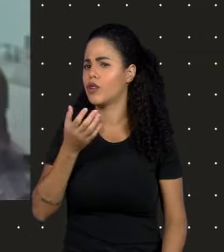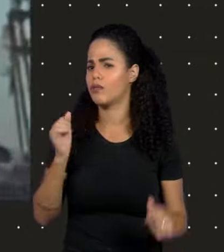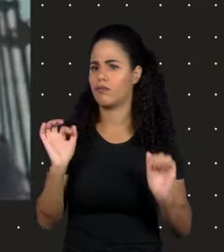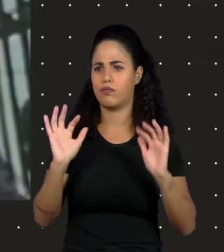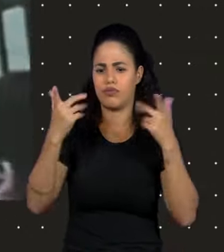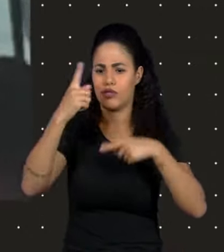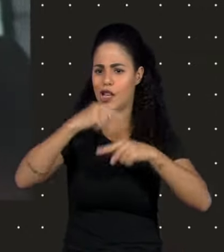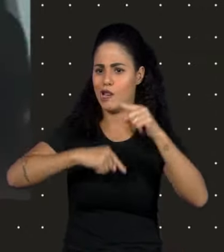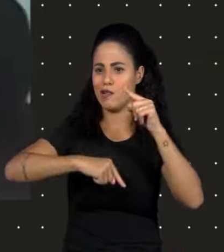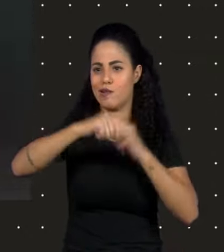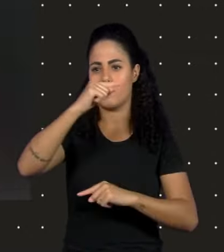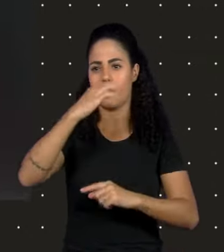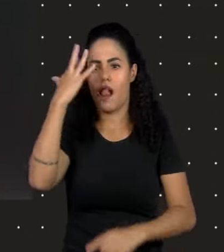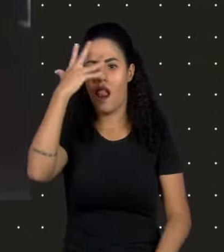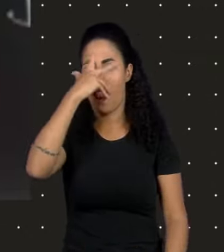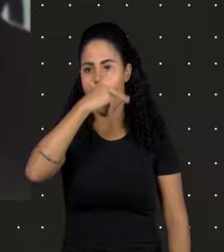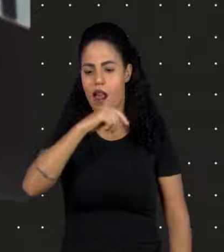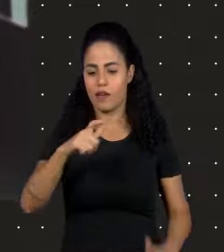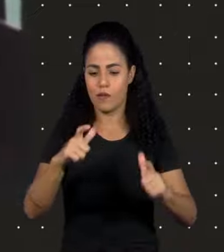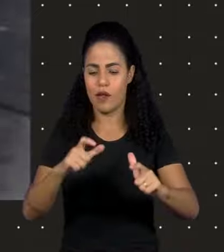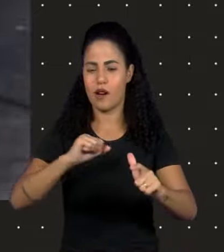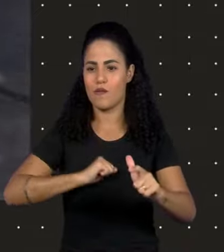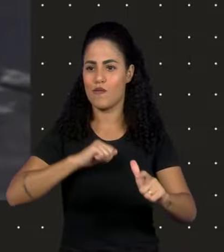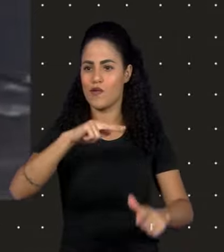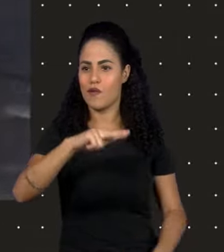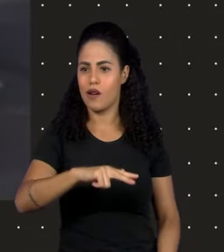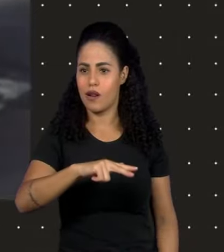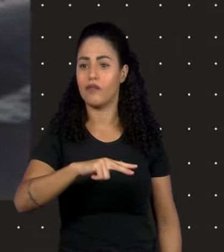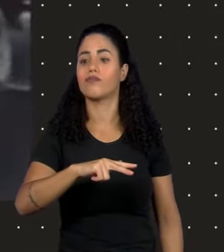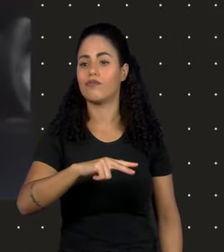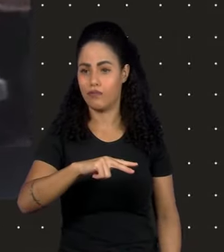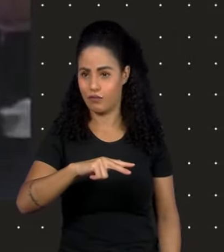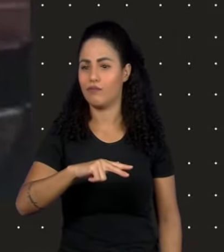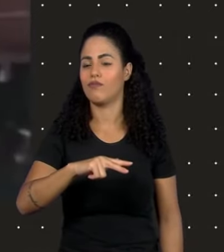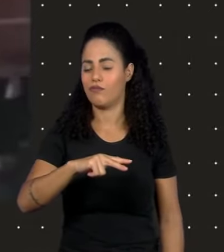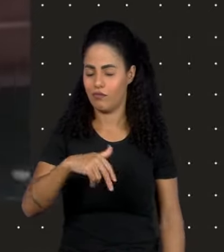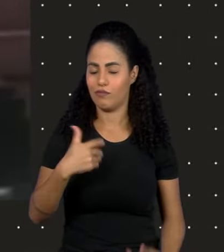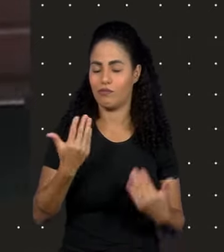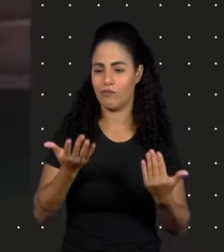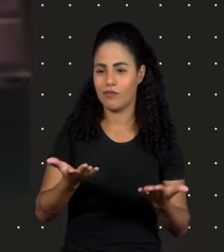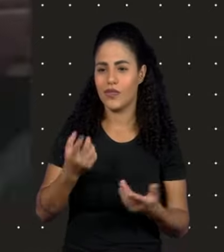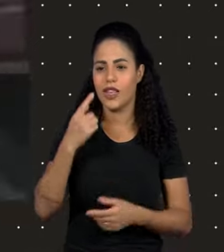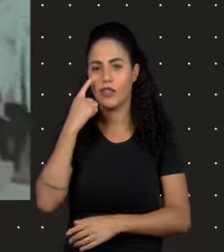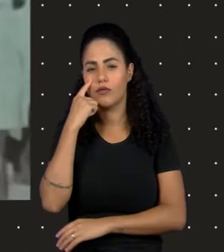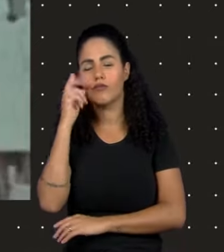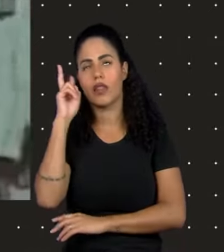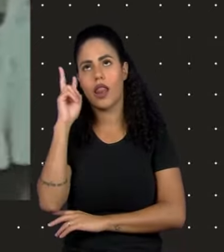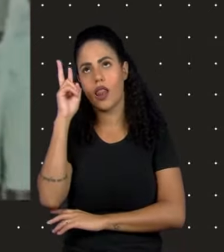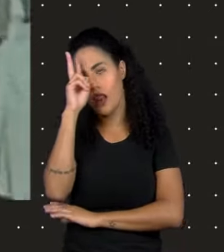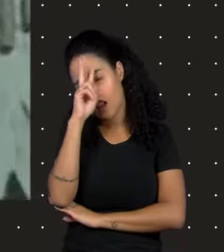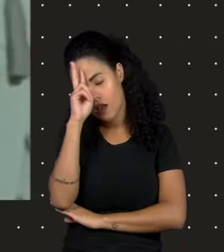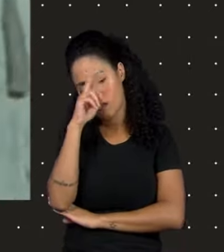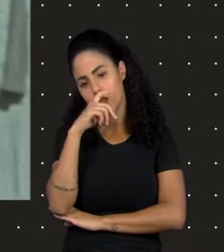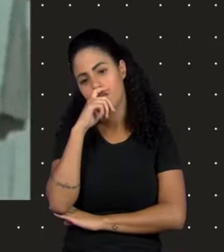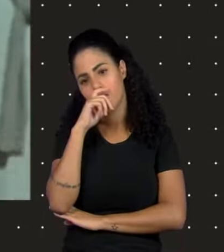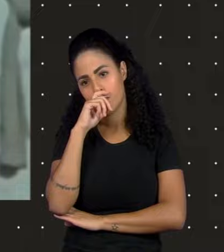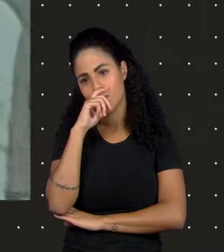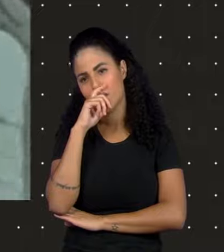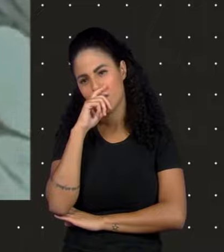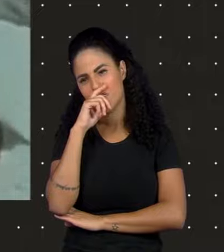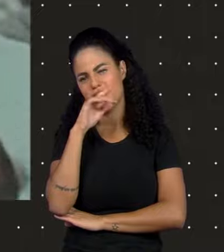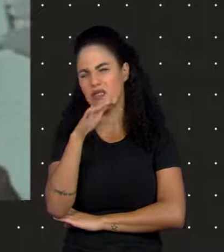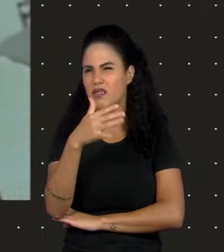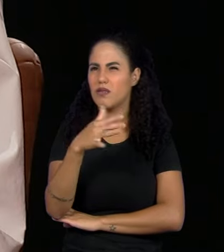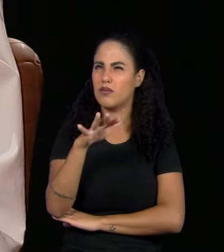um filme muito bonito. E eu não sei se foi exibido aqui ou não, não me lembro. E o 25, foi,